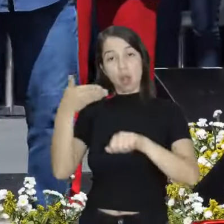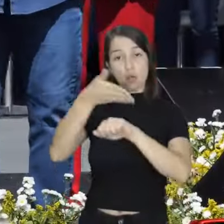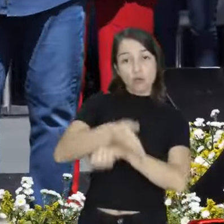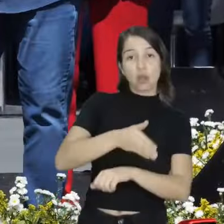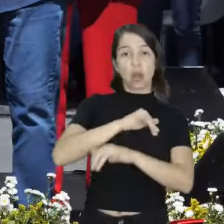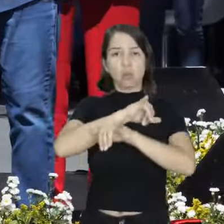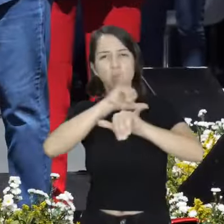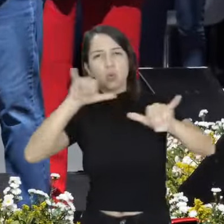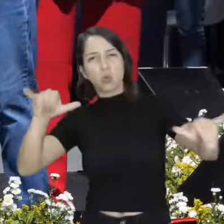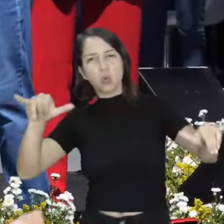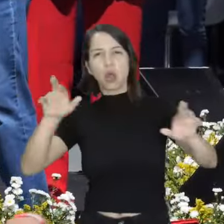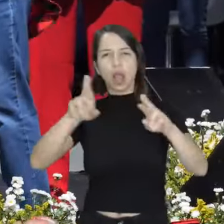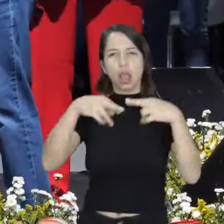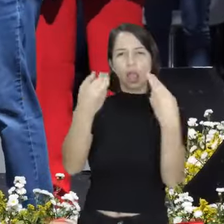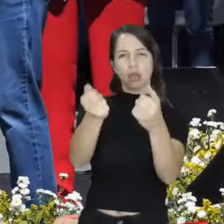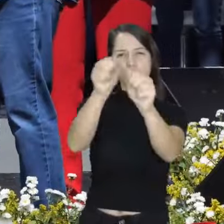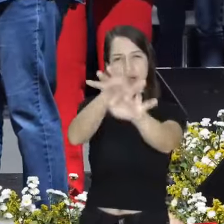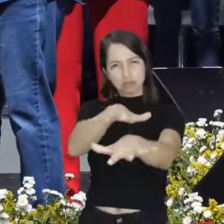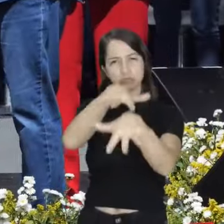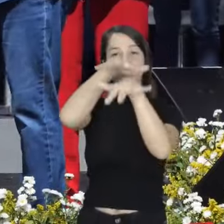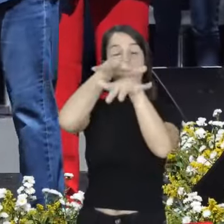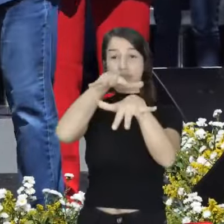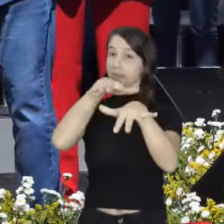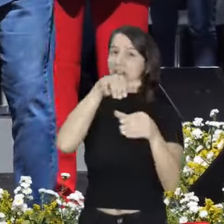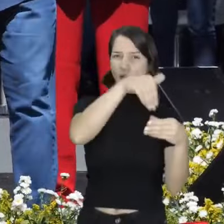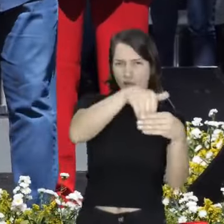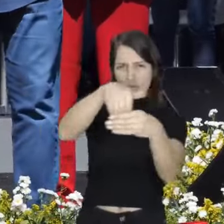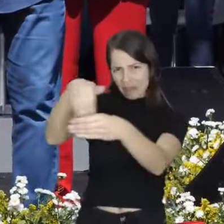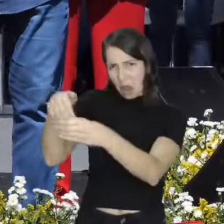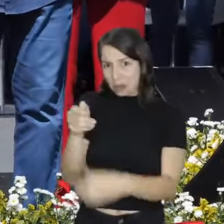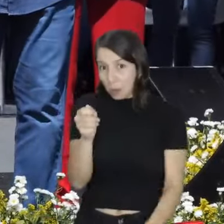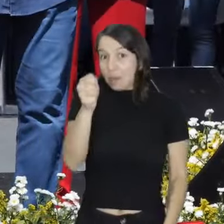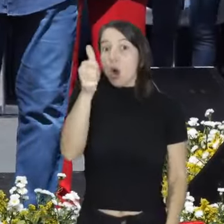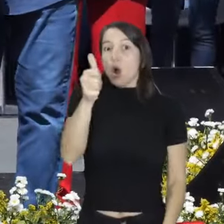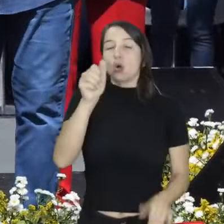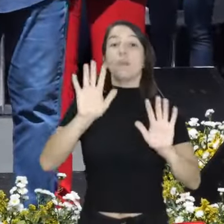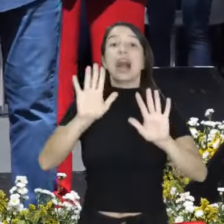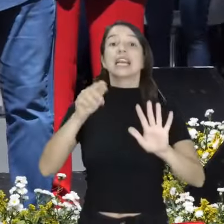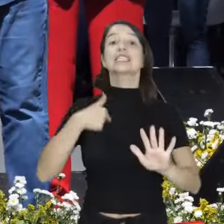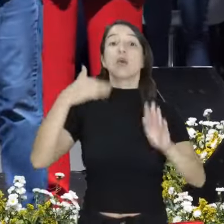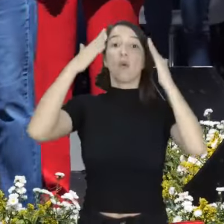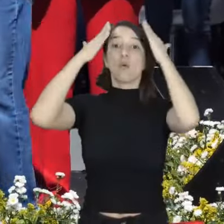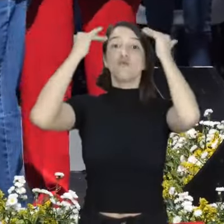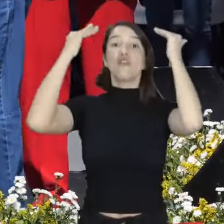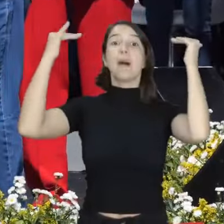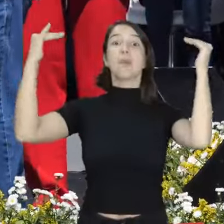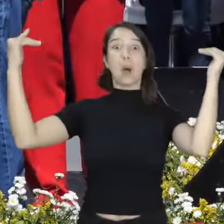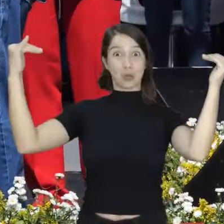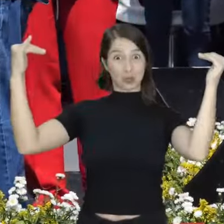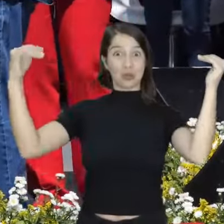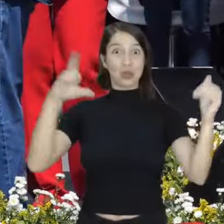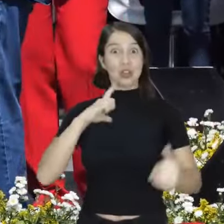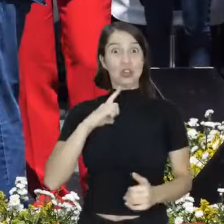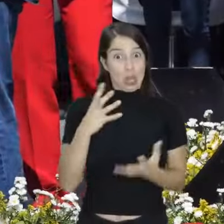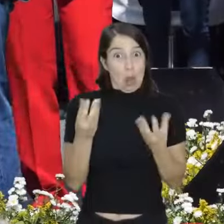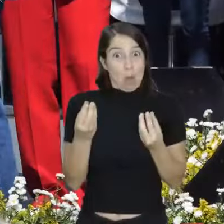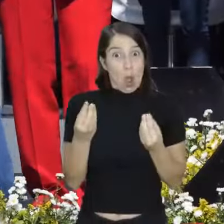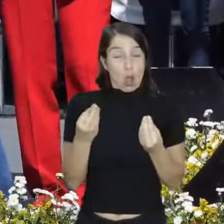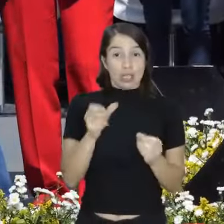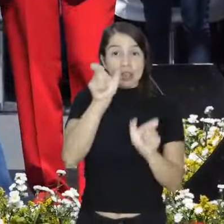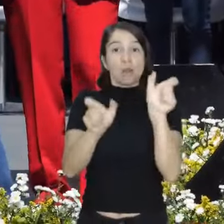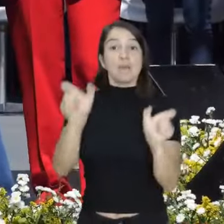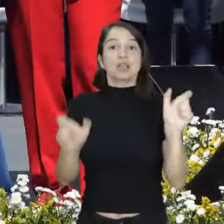famoso e tinha muita artista junto com a gente. Eu dava mais autógrafo do que voto que eu tive. E